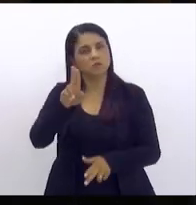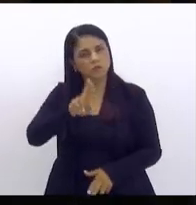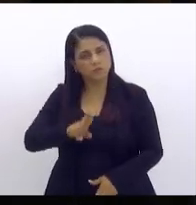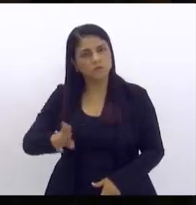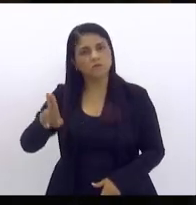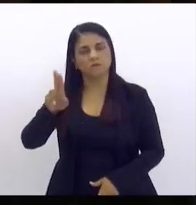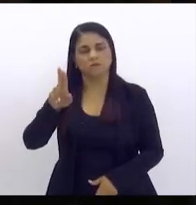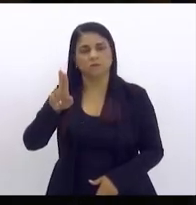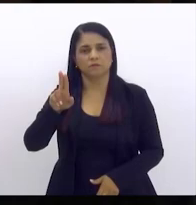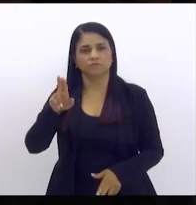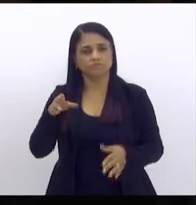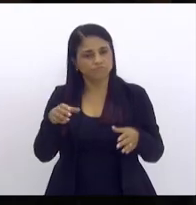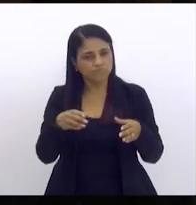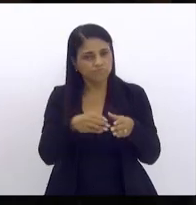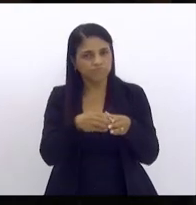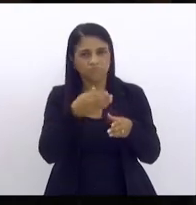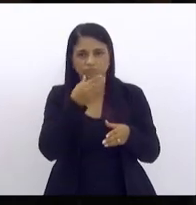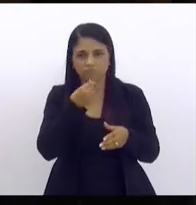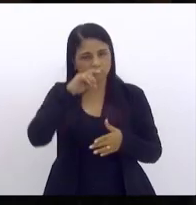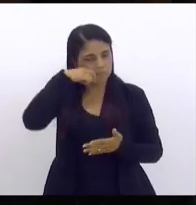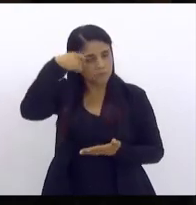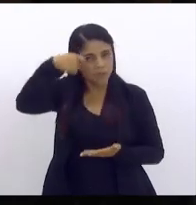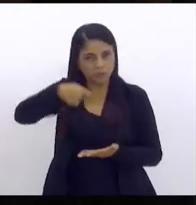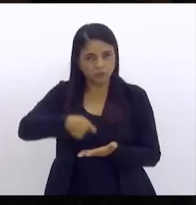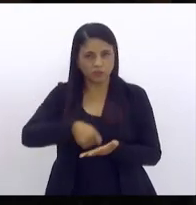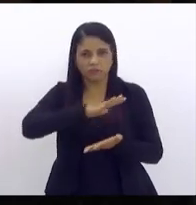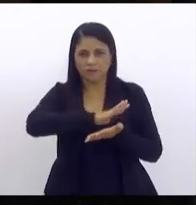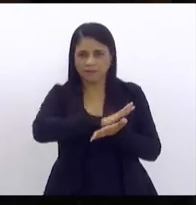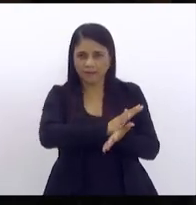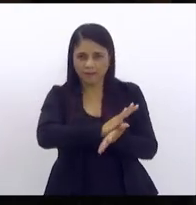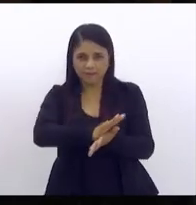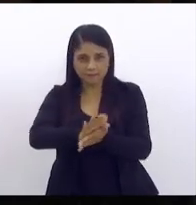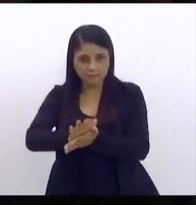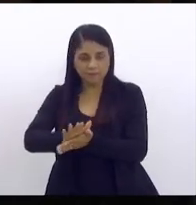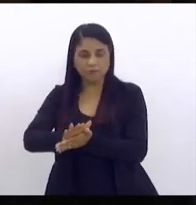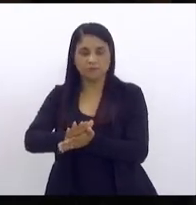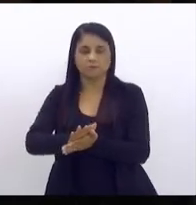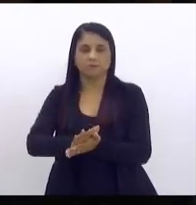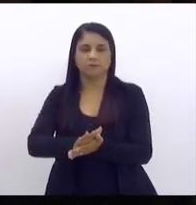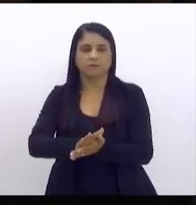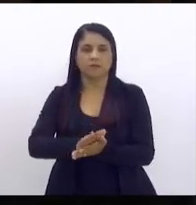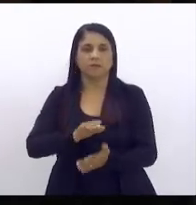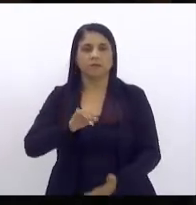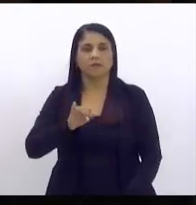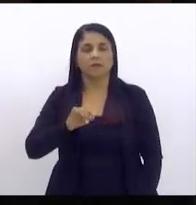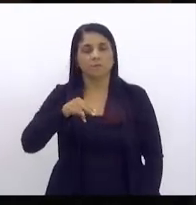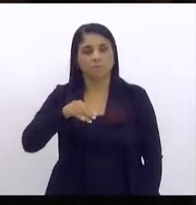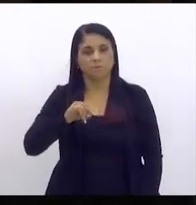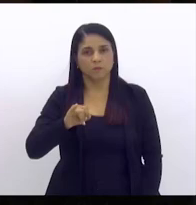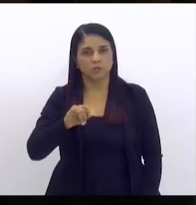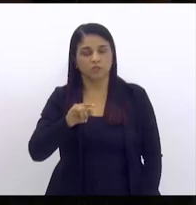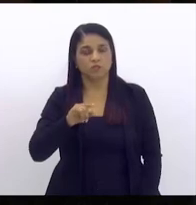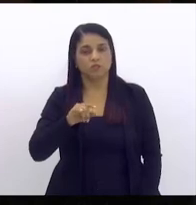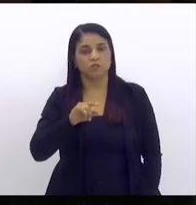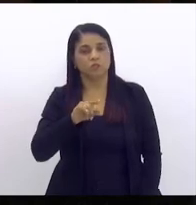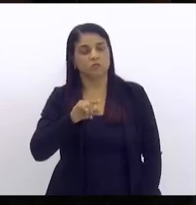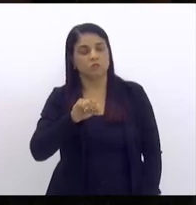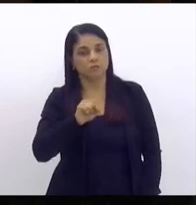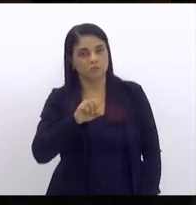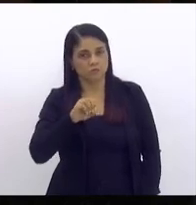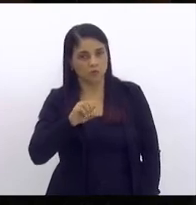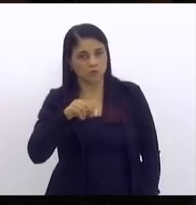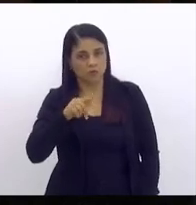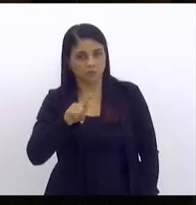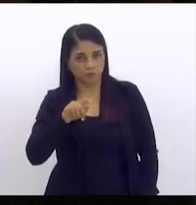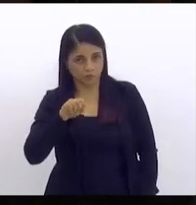universidade, seja desses jovens machistas, racistas e misóginos, que eles possam pagar. E aí, falando